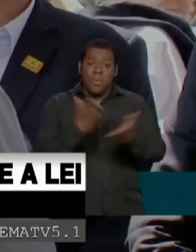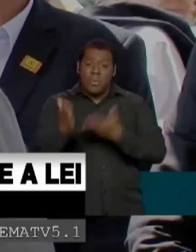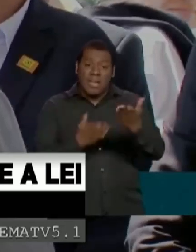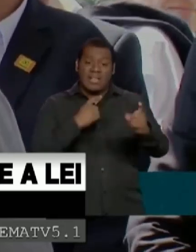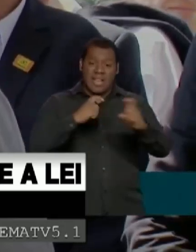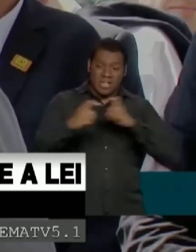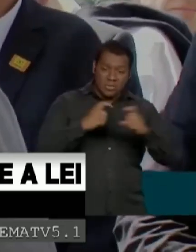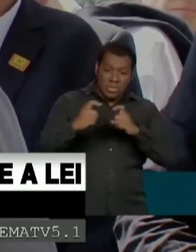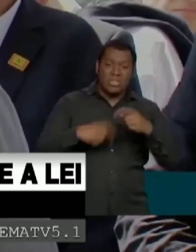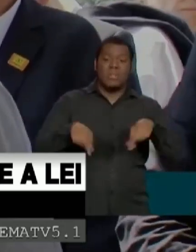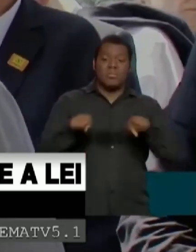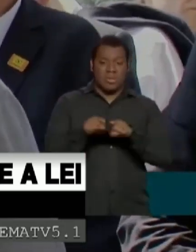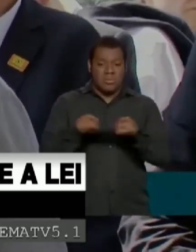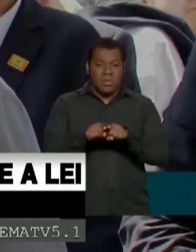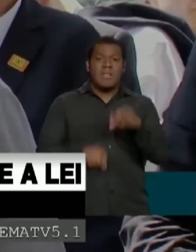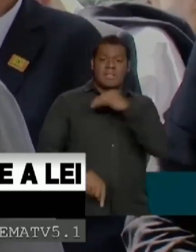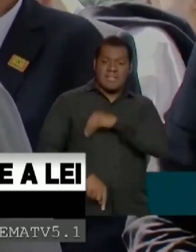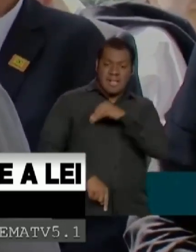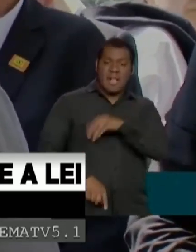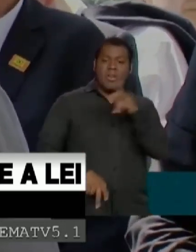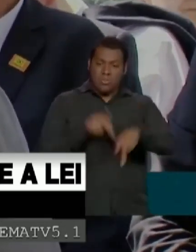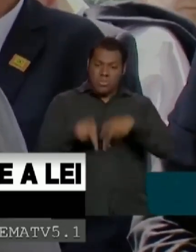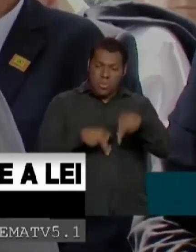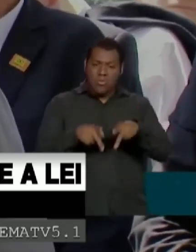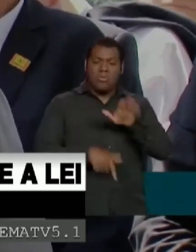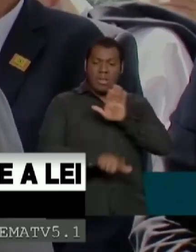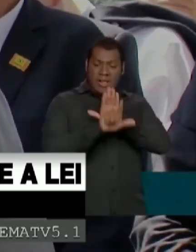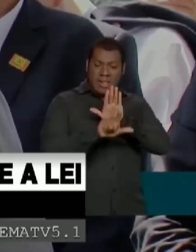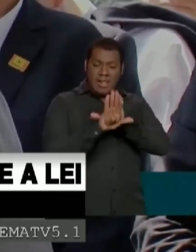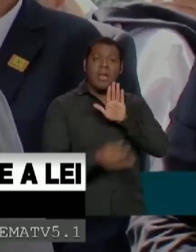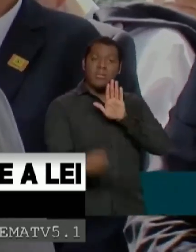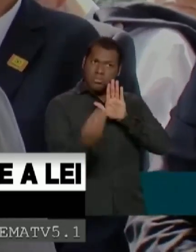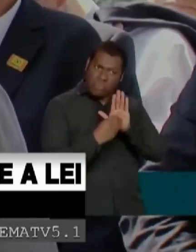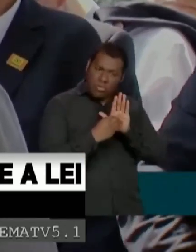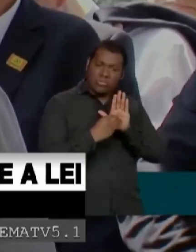da renda do povo. É isso que está na lei. Basta ler a lei.